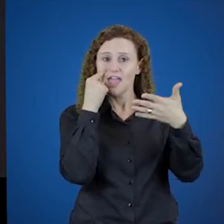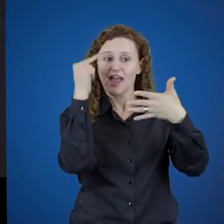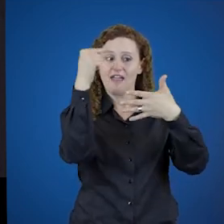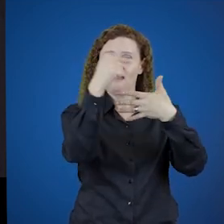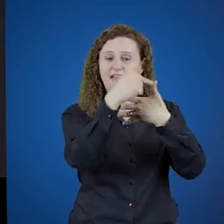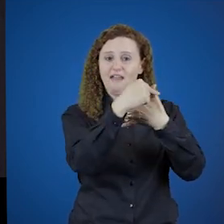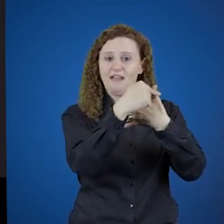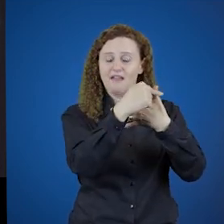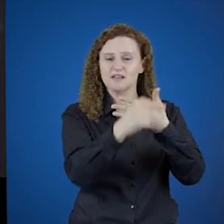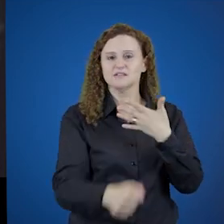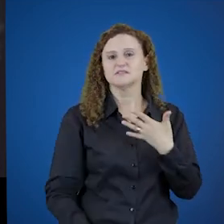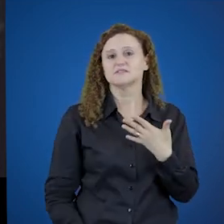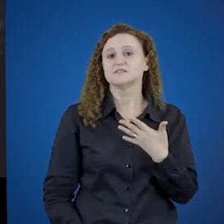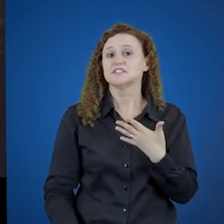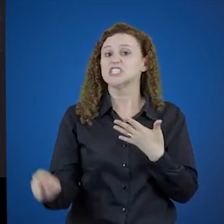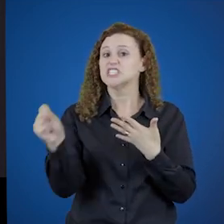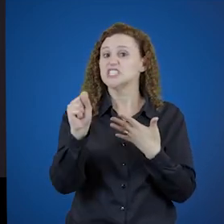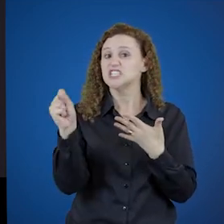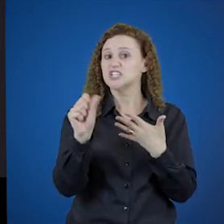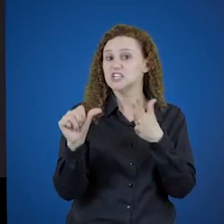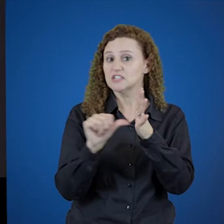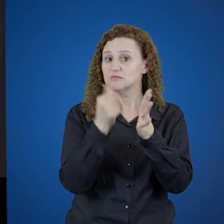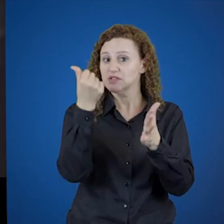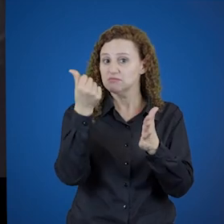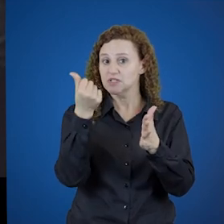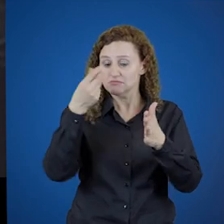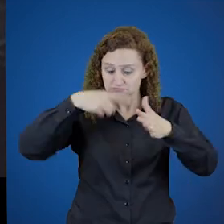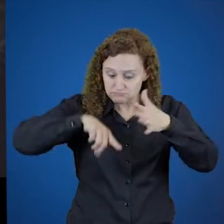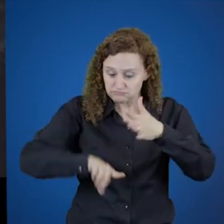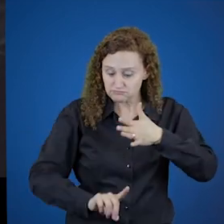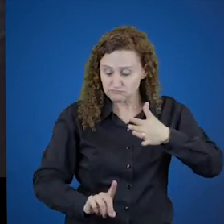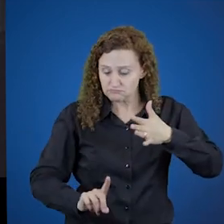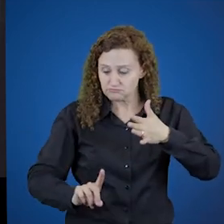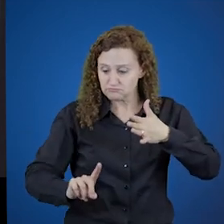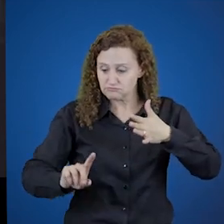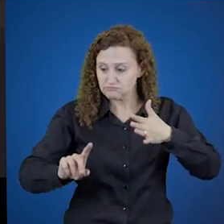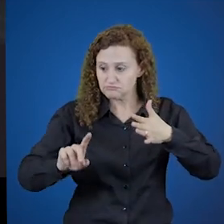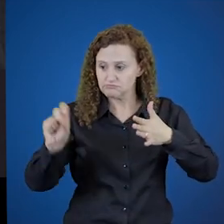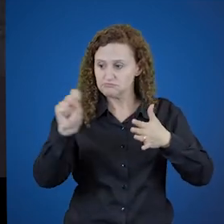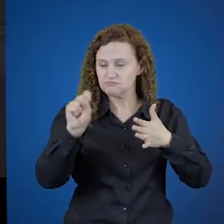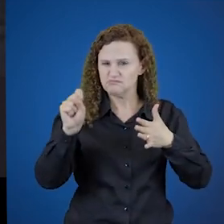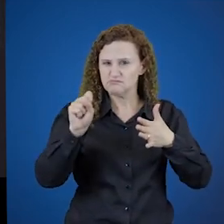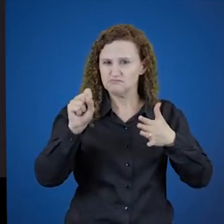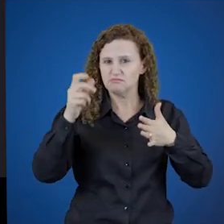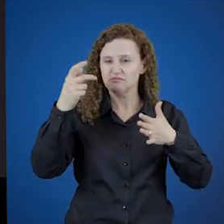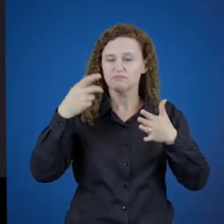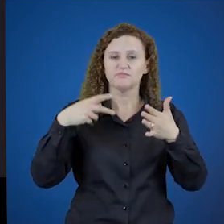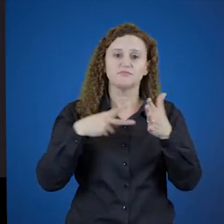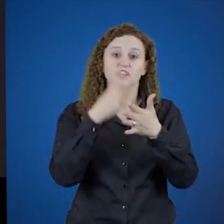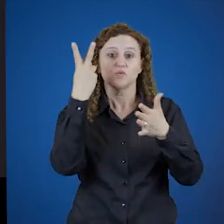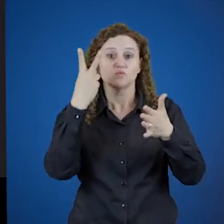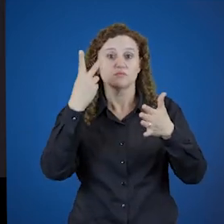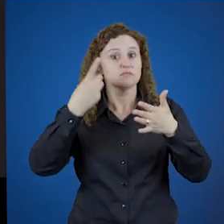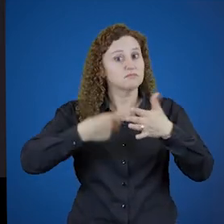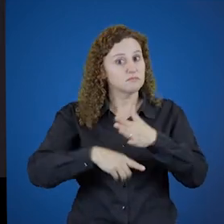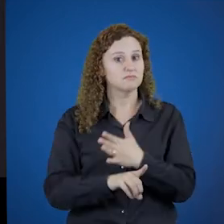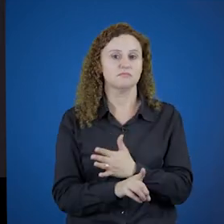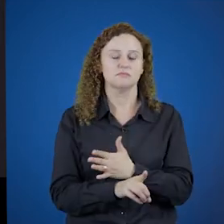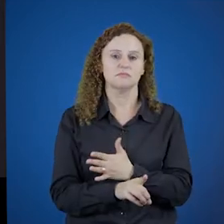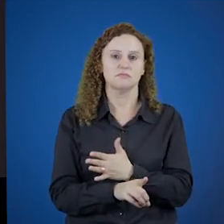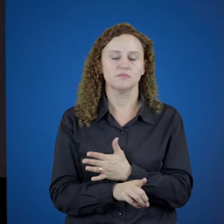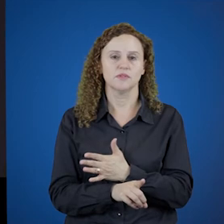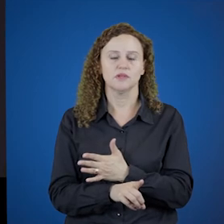o ablativo é singular a primeira declinação adjetivos singular primeira declinação Ah